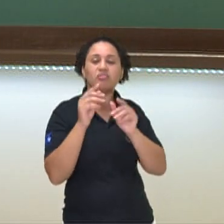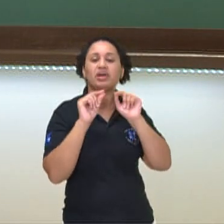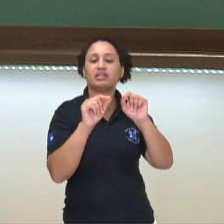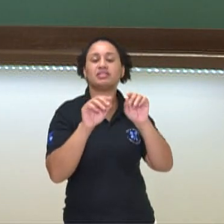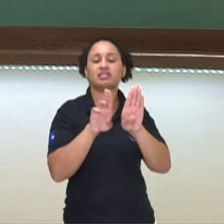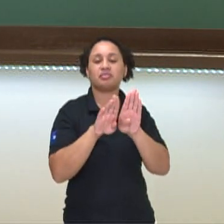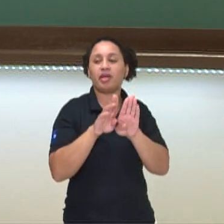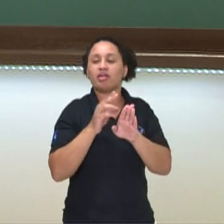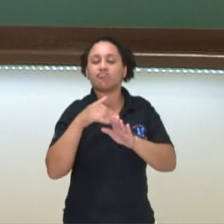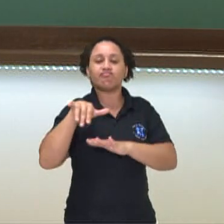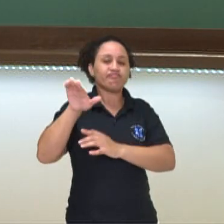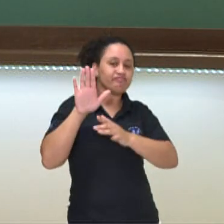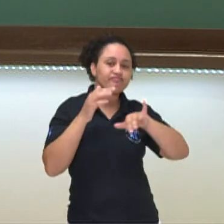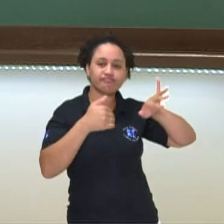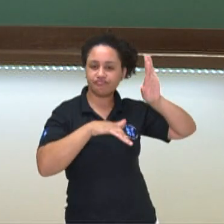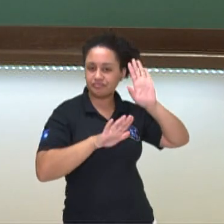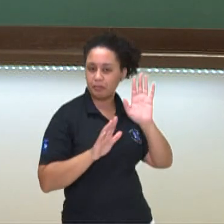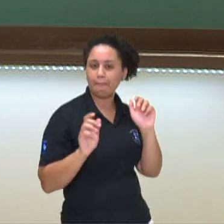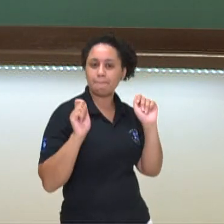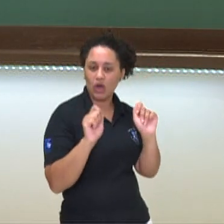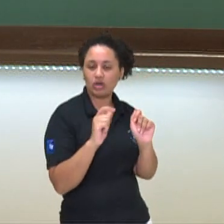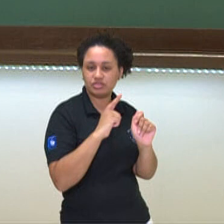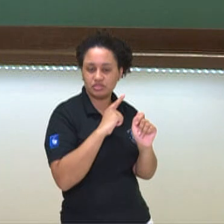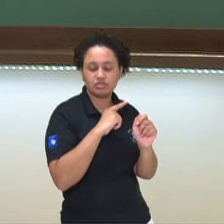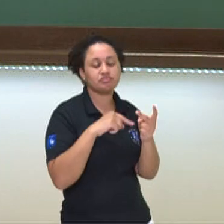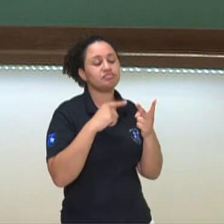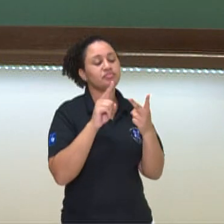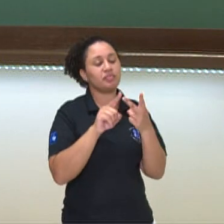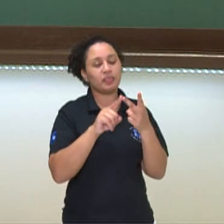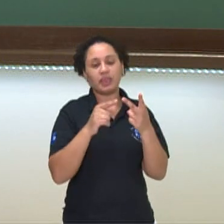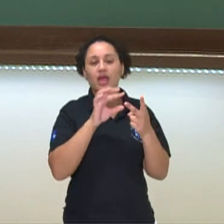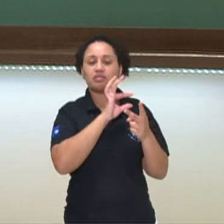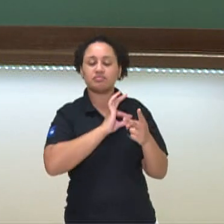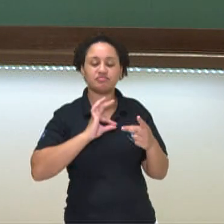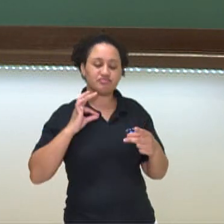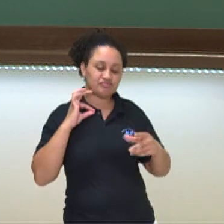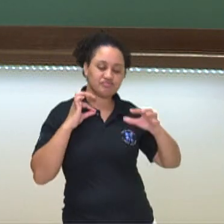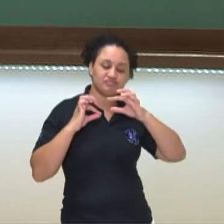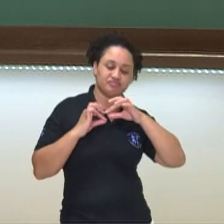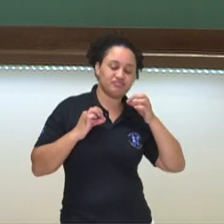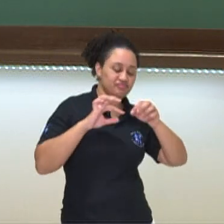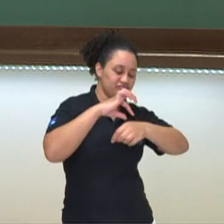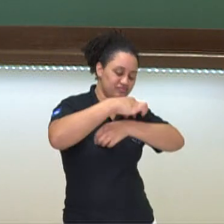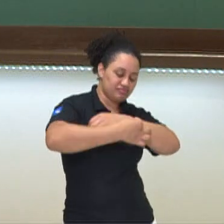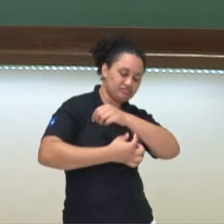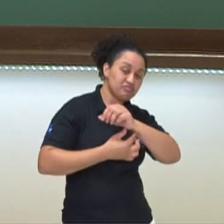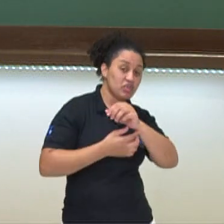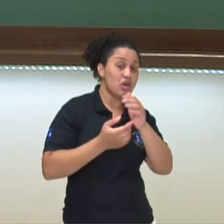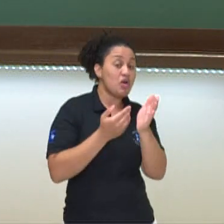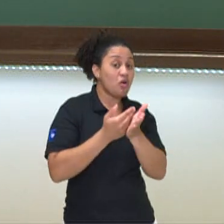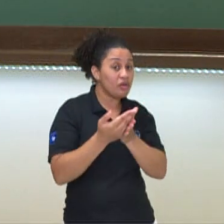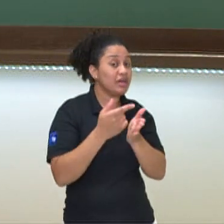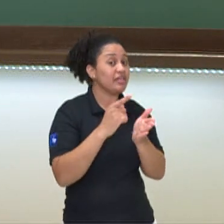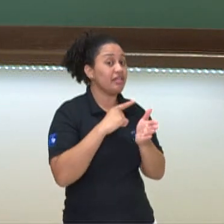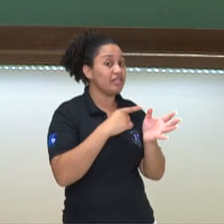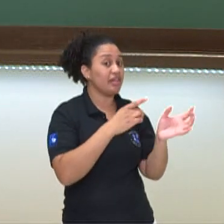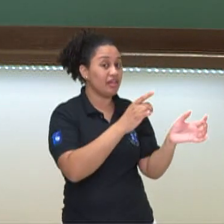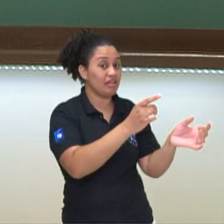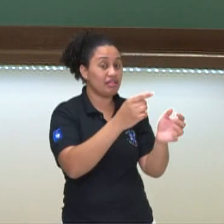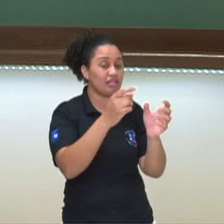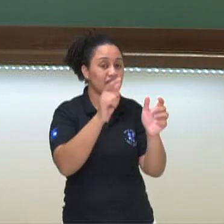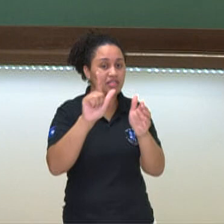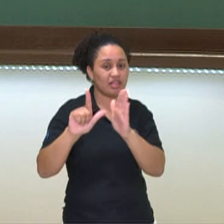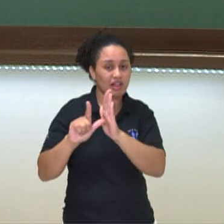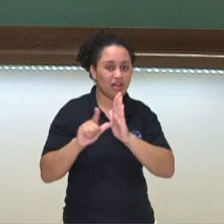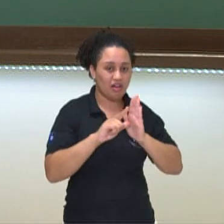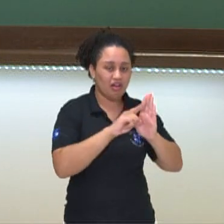oferecer dança do ventre. Pode ser que bijuterias provenientes das regiões árabes passem a estar presentes